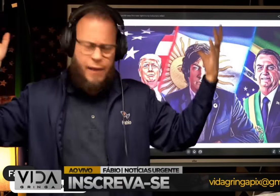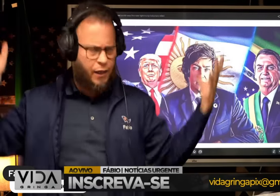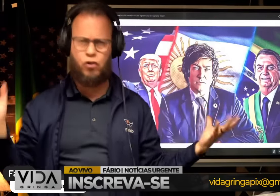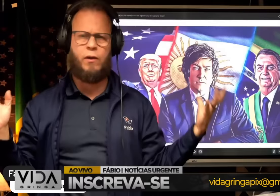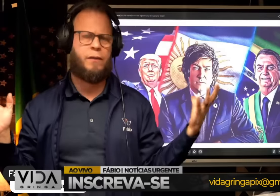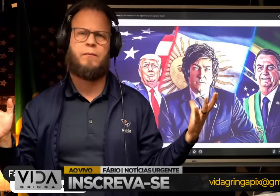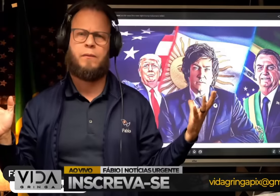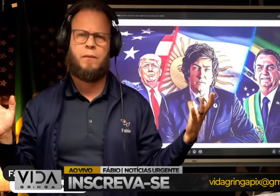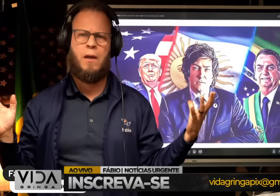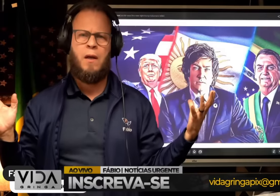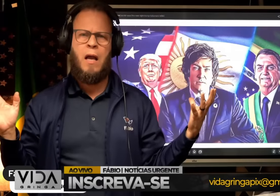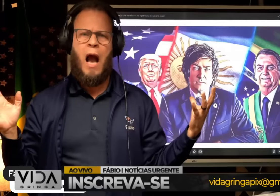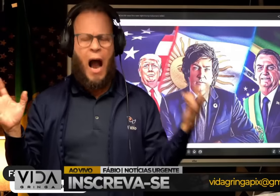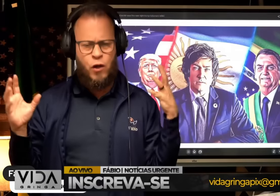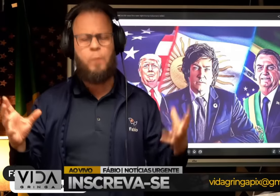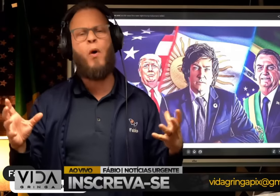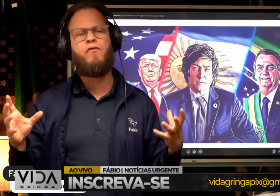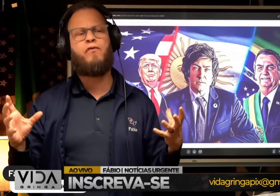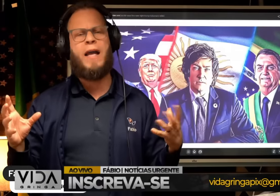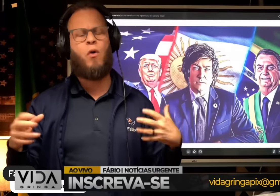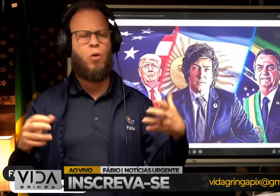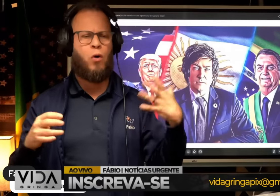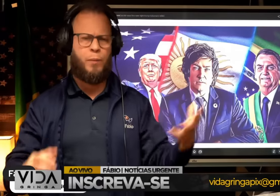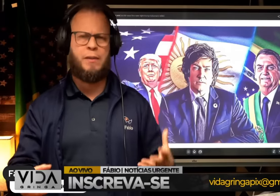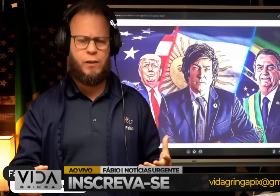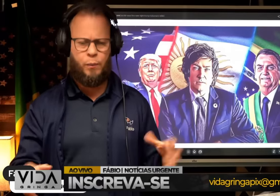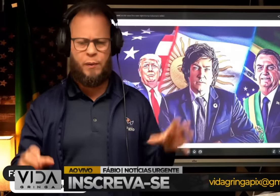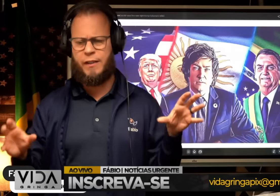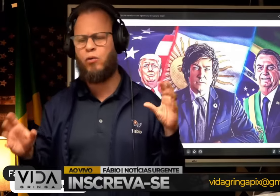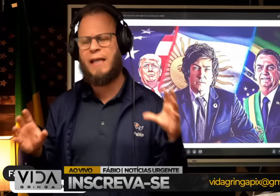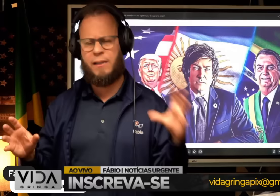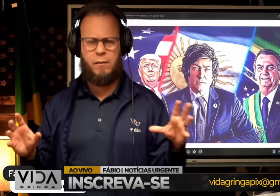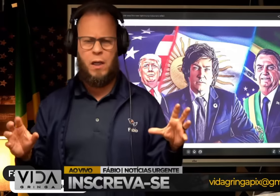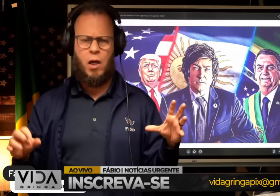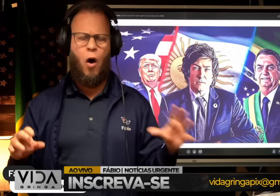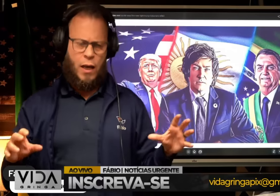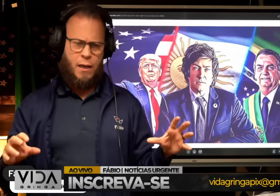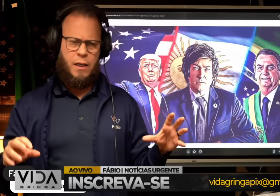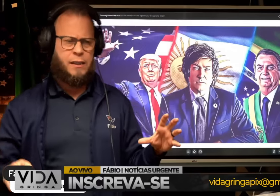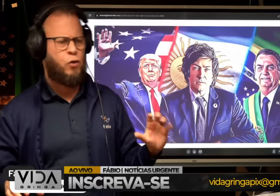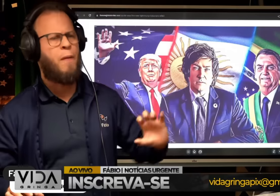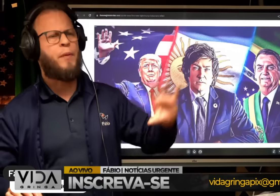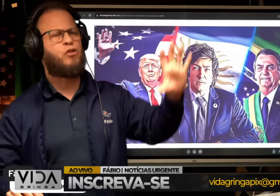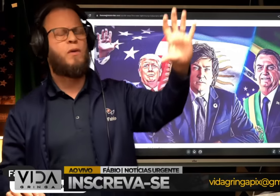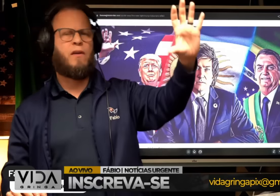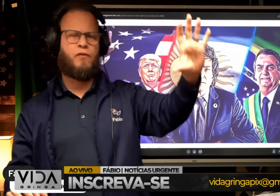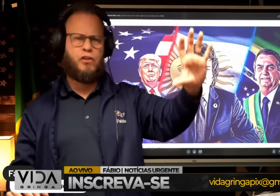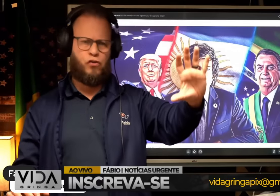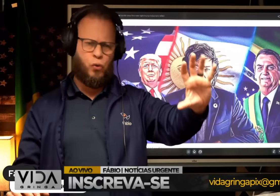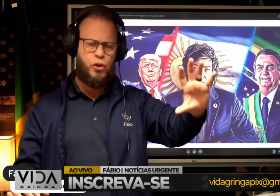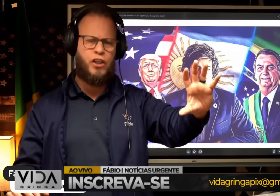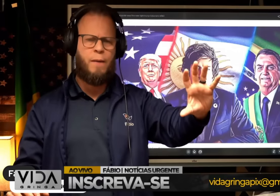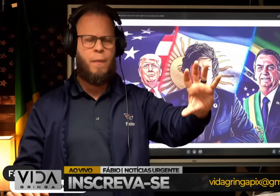queira escolher aí o povo vai e coloca um plebiscito o plebiscito é assim olha se uma pessoa tem